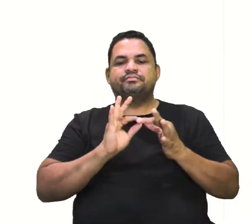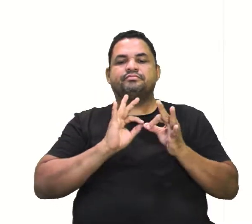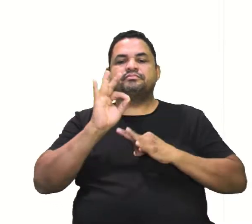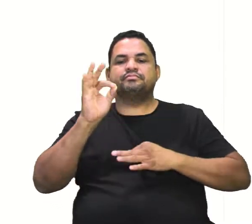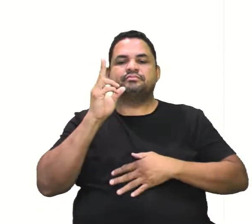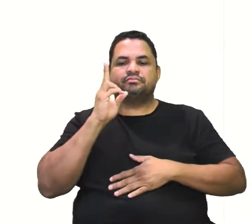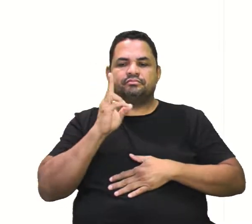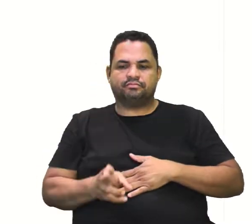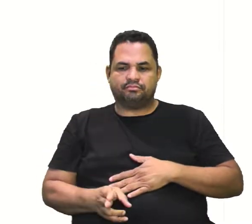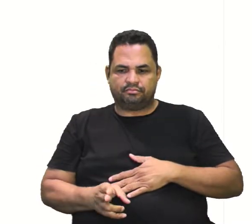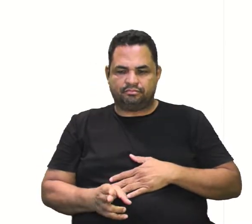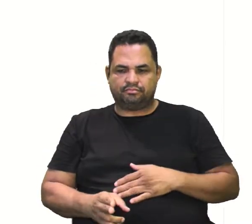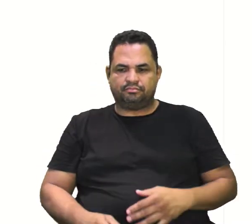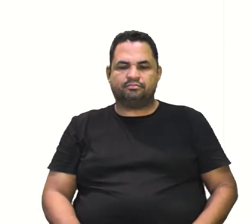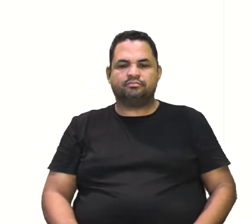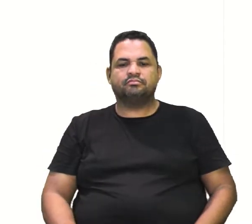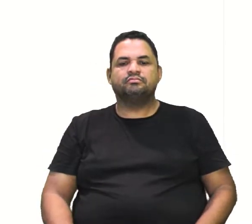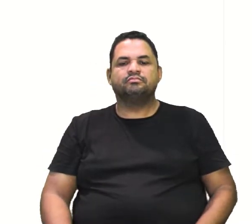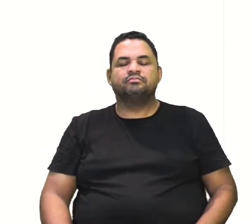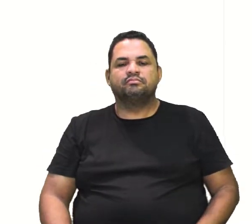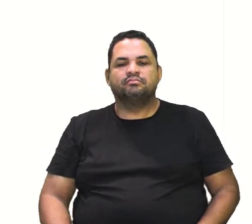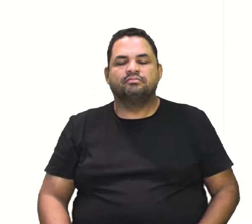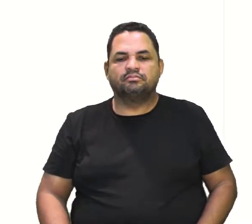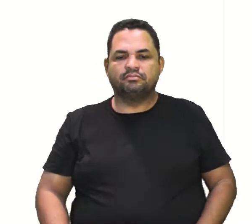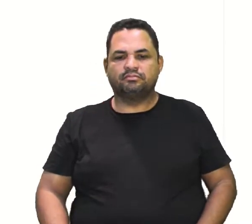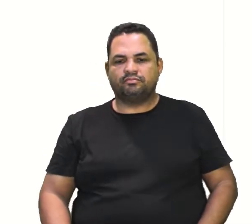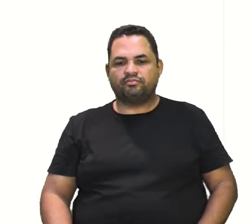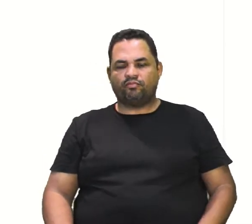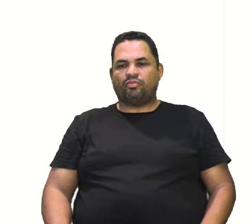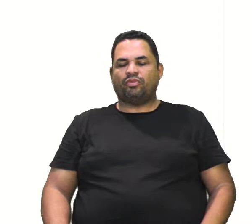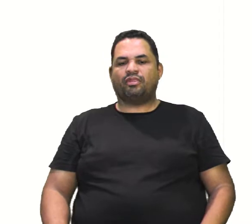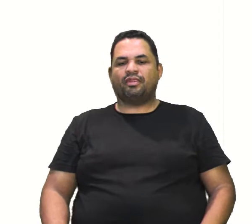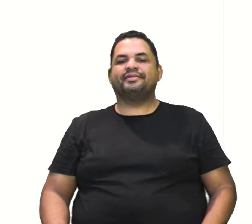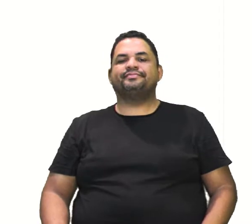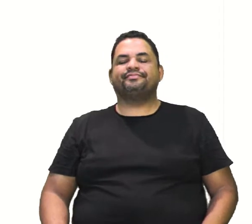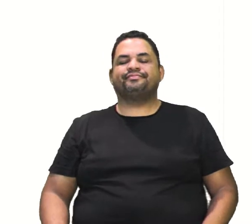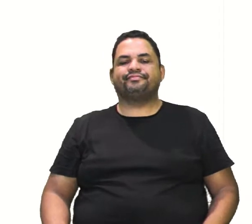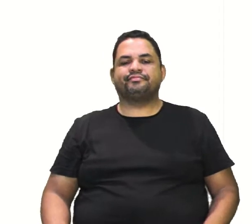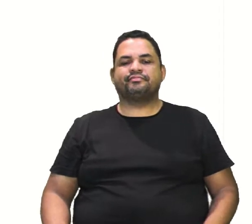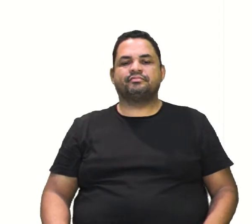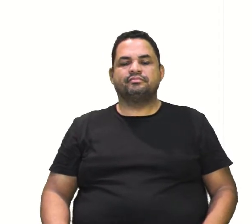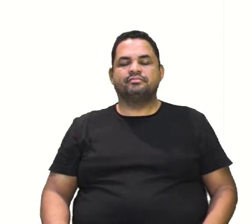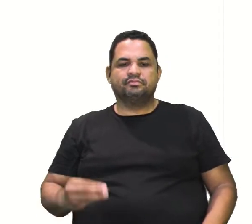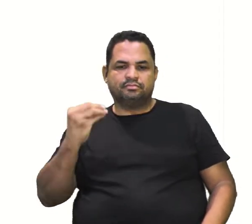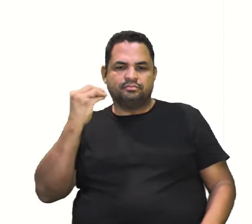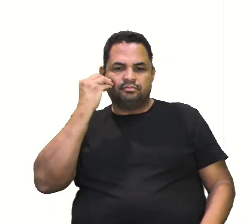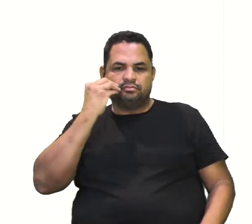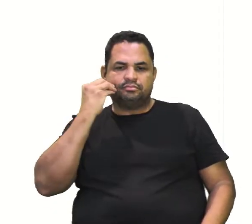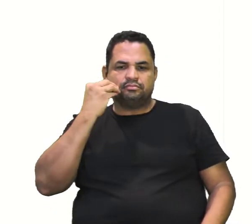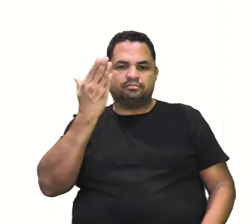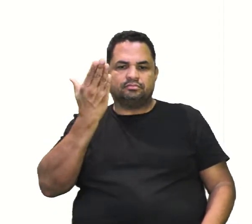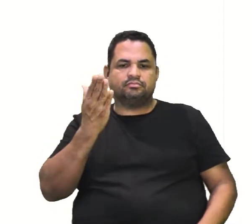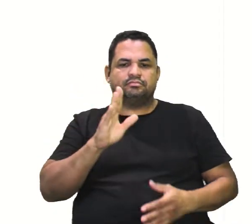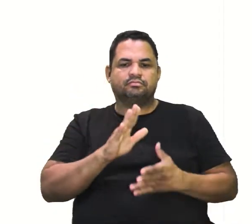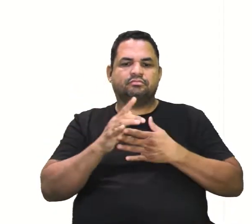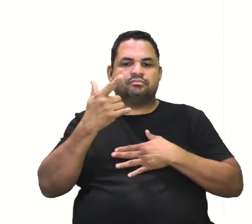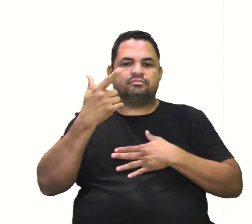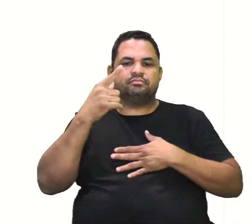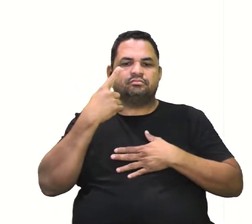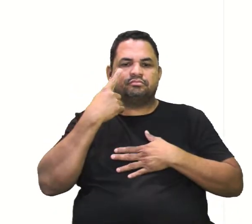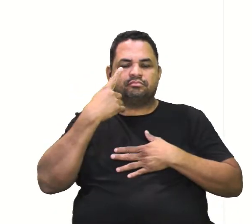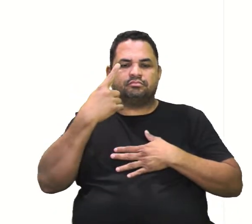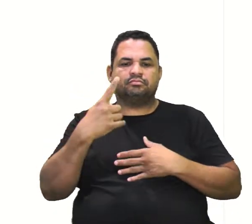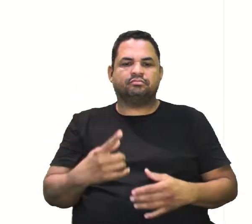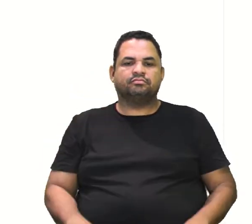é sempre constante. Muito legal isso, né? E além isso de que ser a gente faz na experiência essa que a gente falou, é isso que a gente consegue